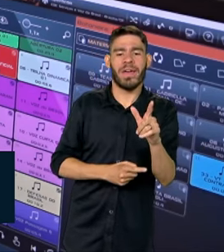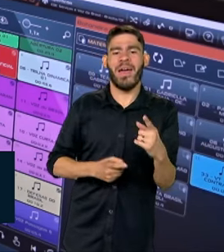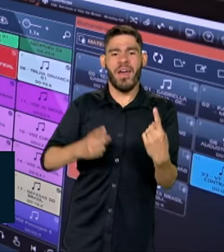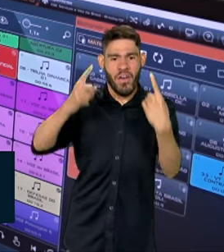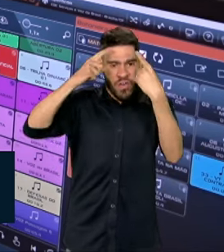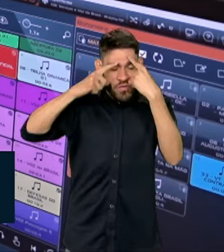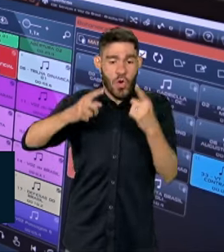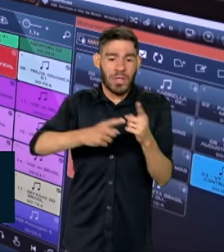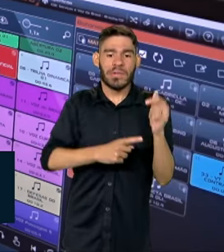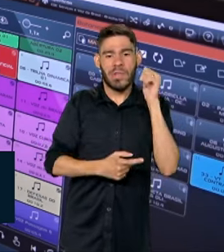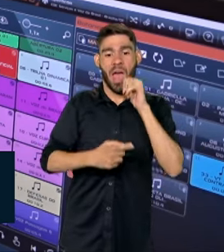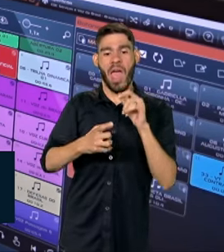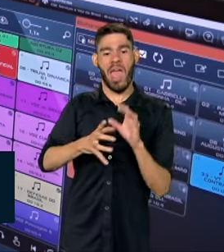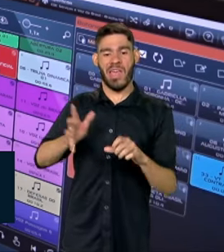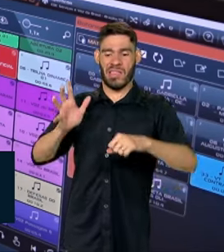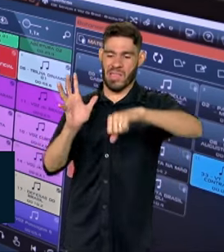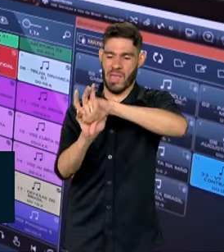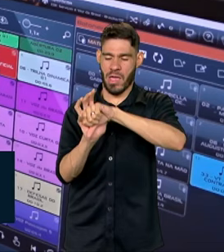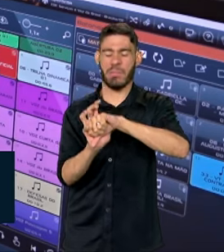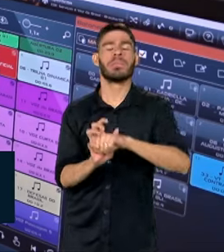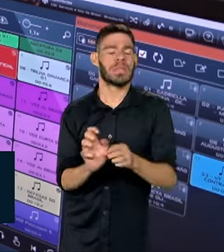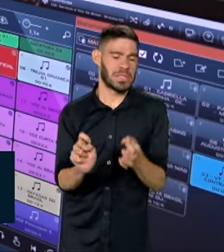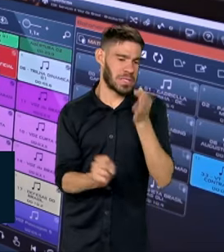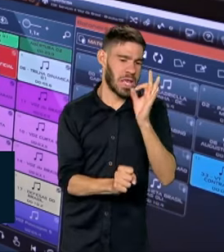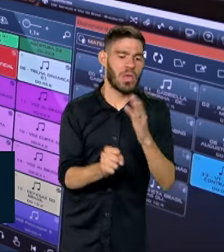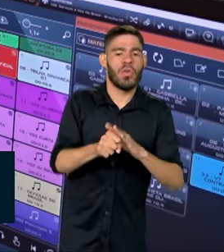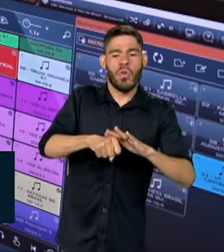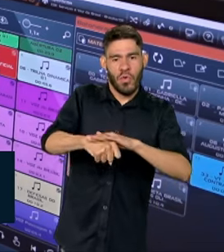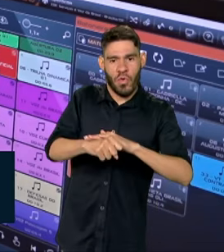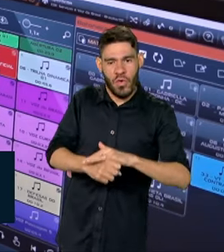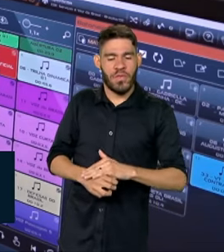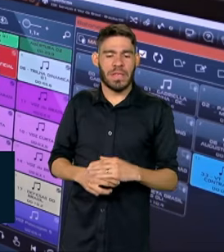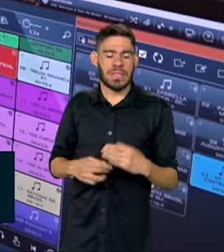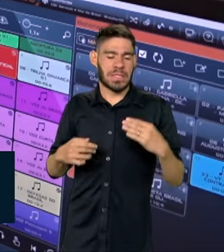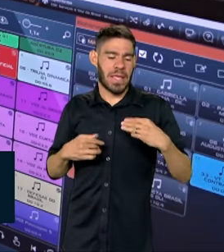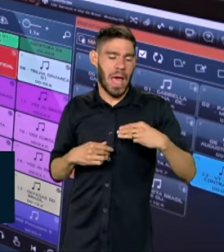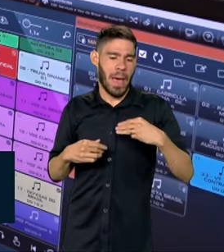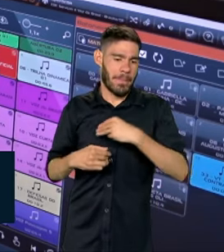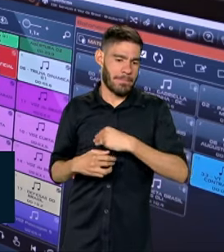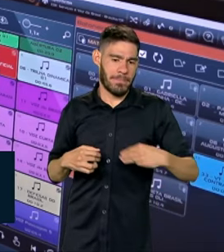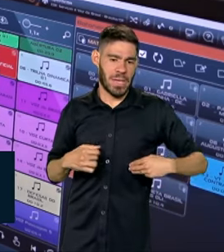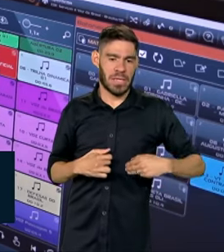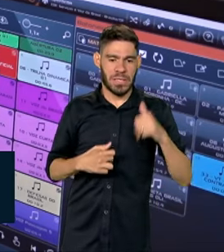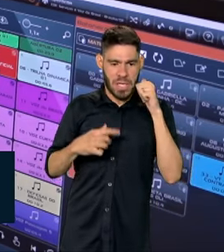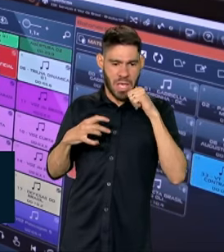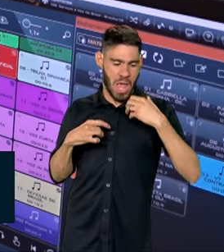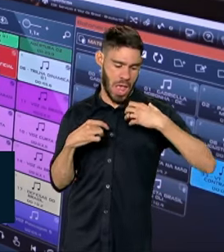mulheres é crime. Muito bem, nós conversamos ao vivo com a ministra das Mulheres, Cida Gonçalves.